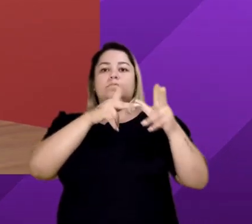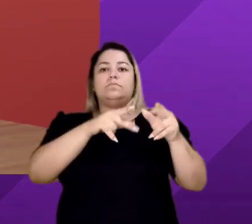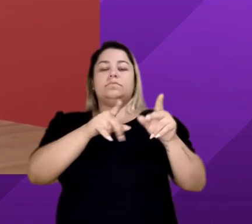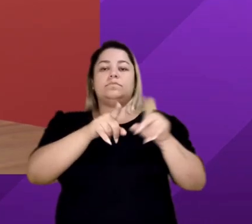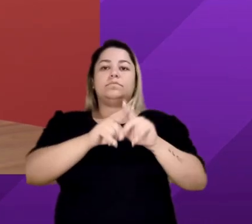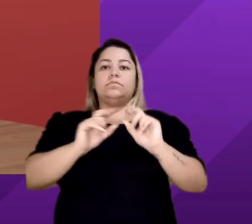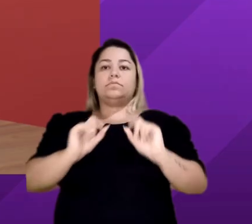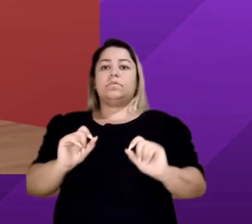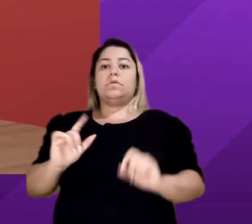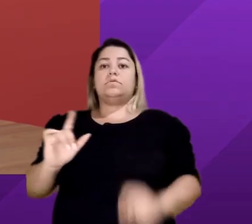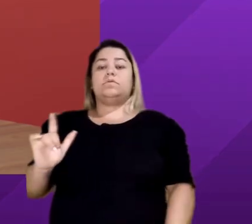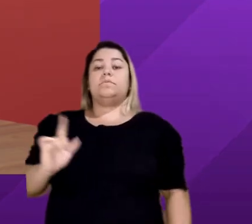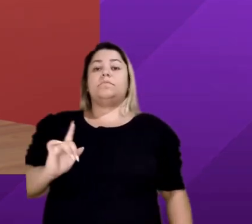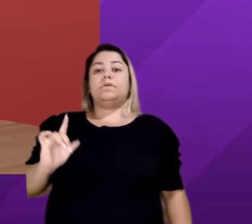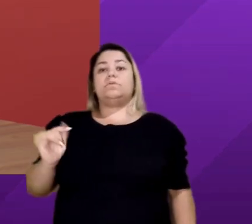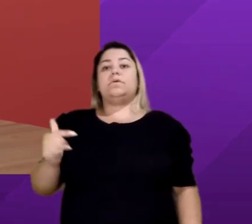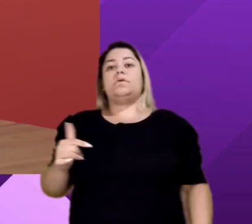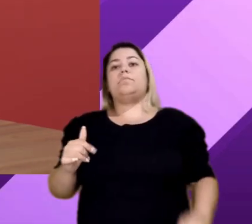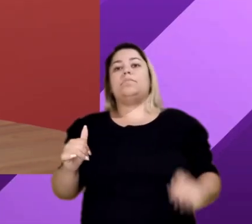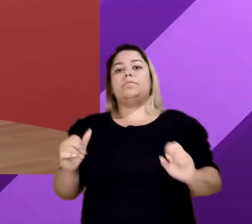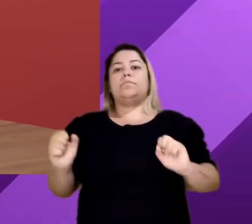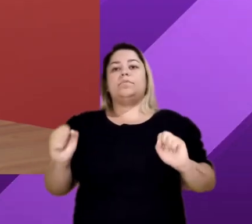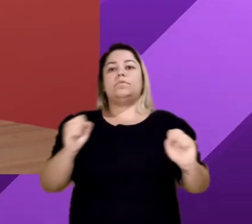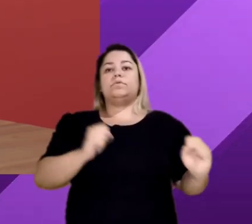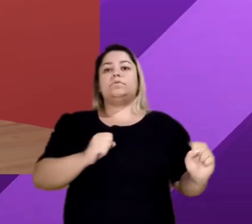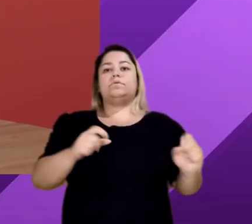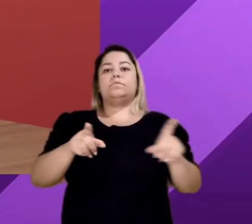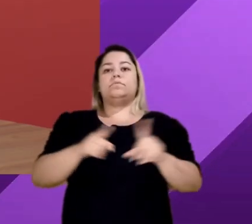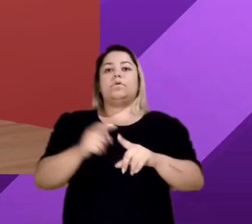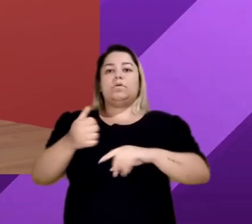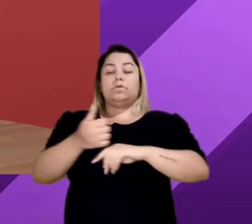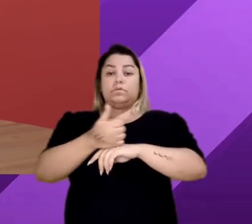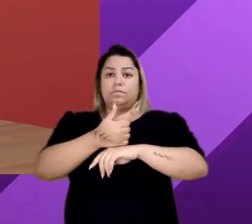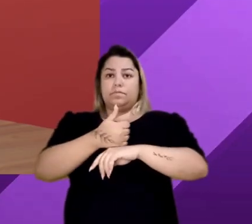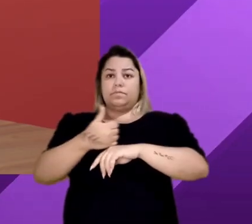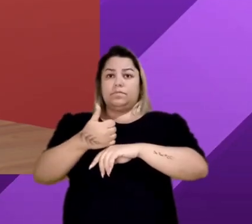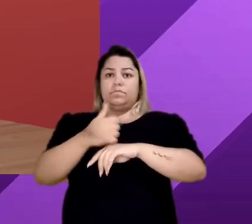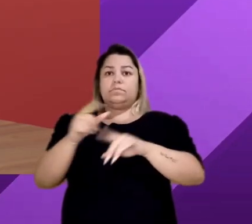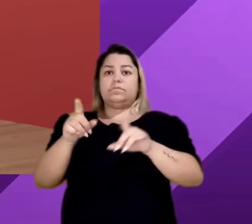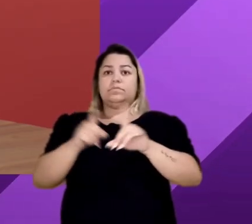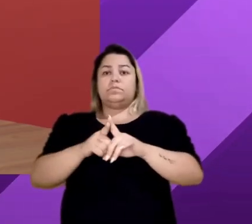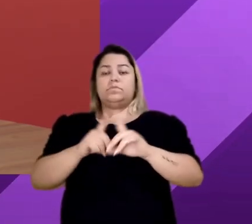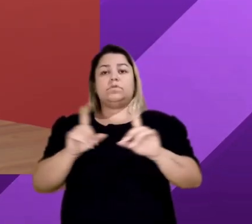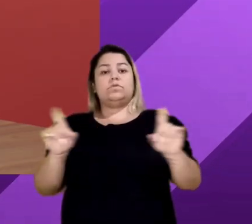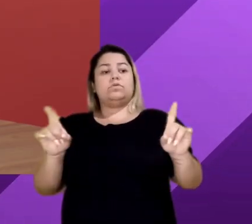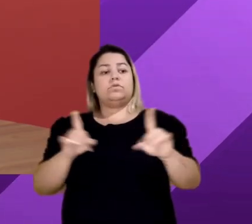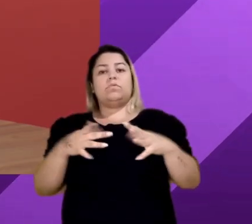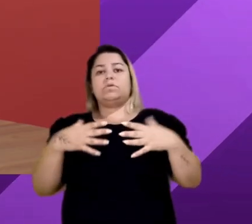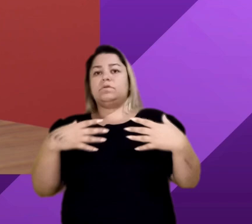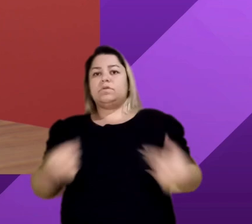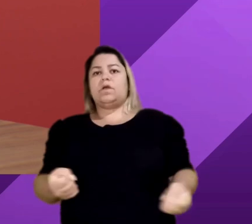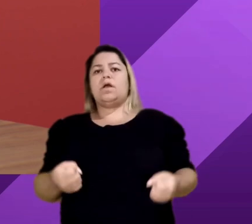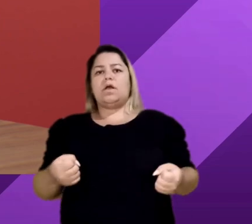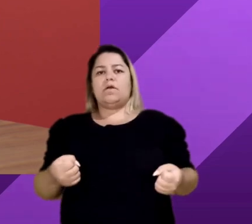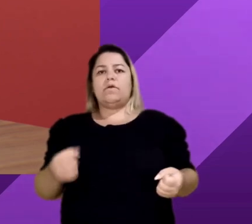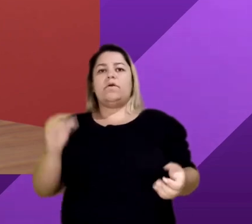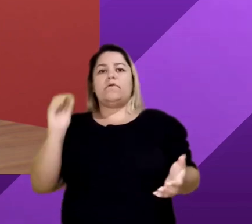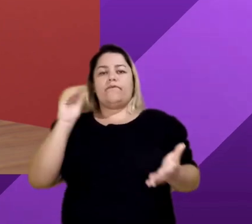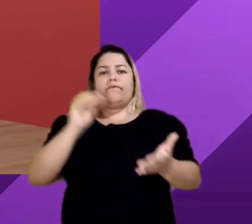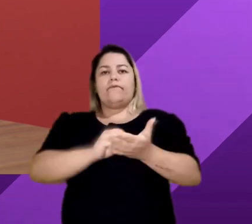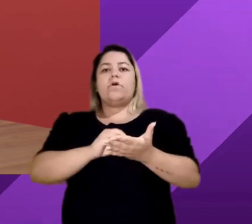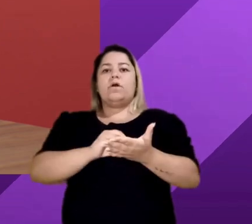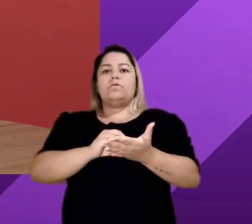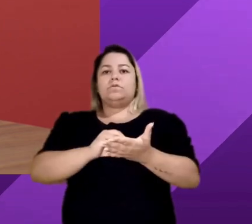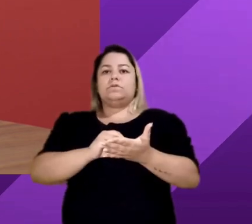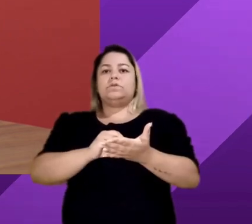nenhum momento poder ali flexibilizar nenhum tipo de intolerância ou discriminação, seja dentro do governo, seja